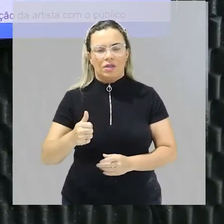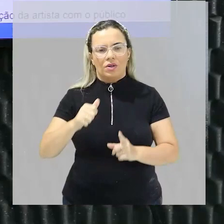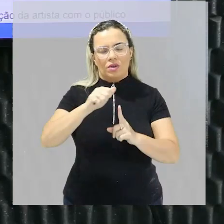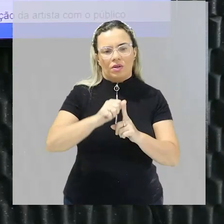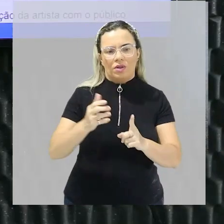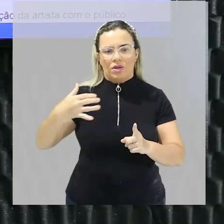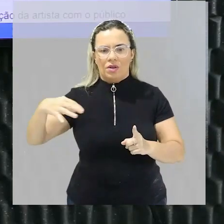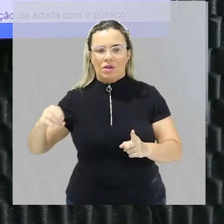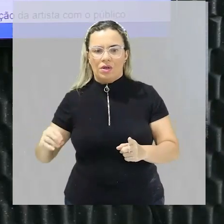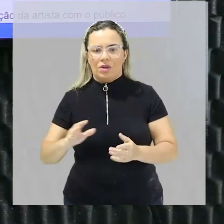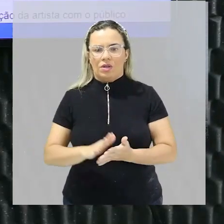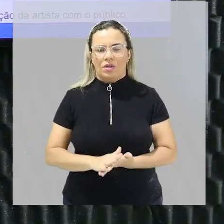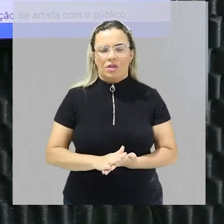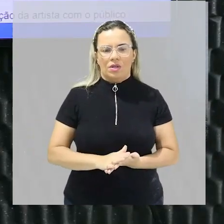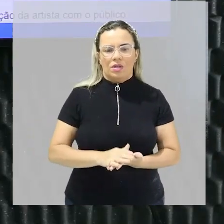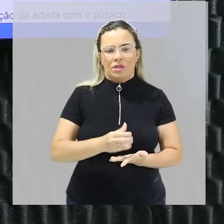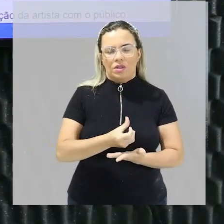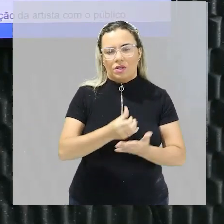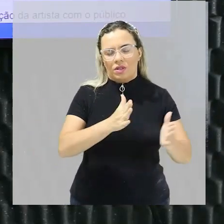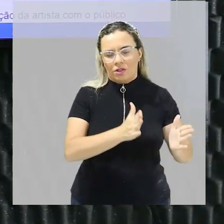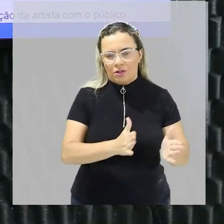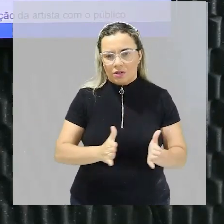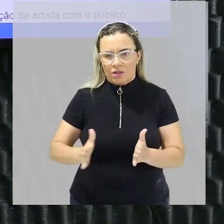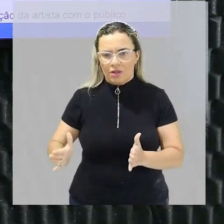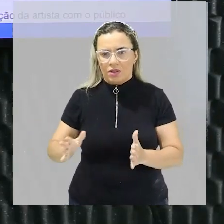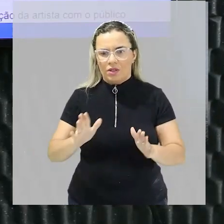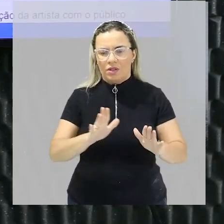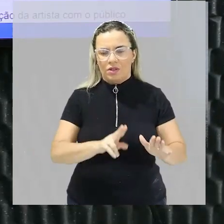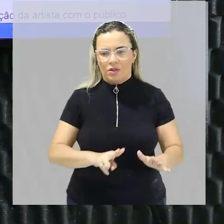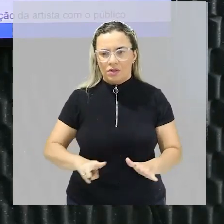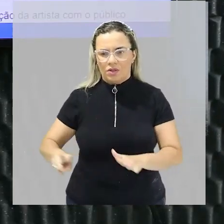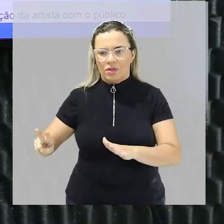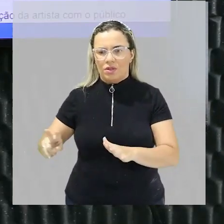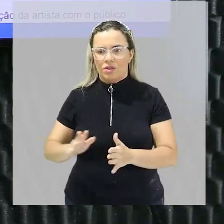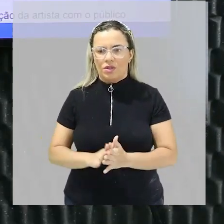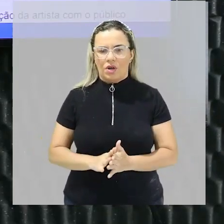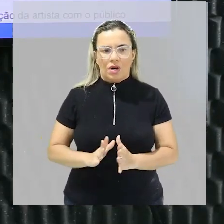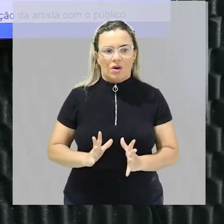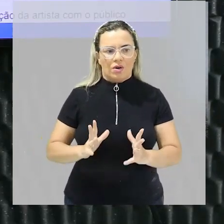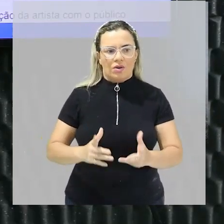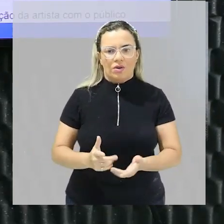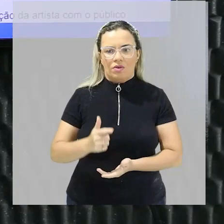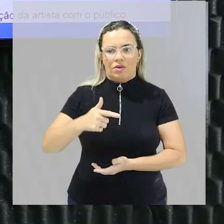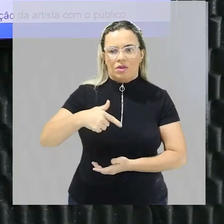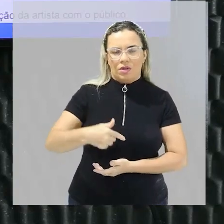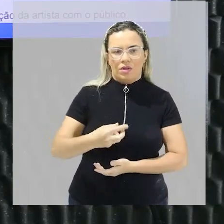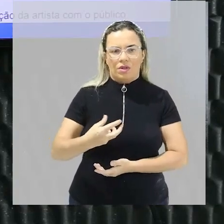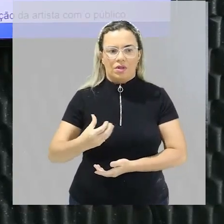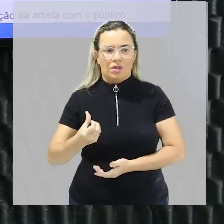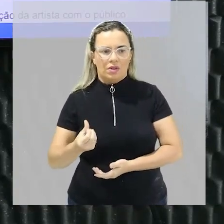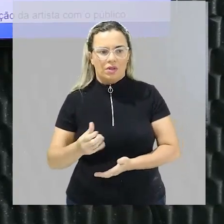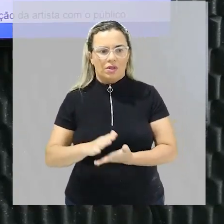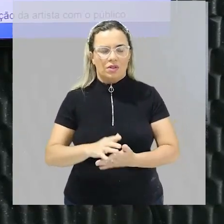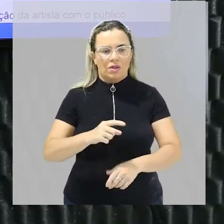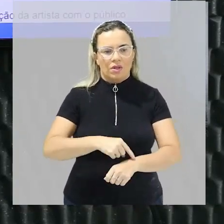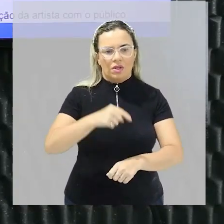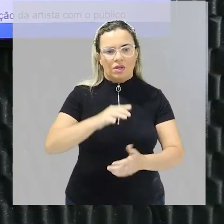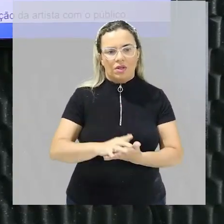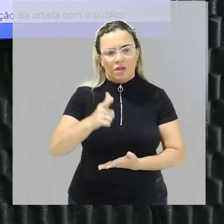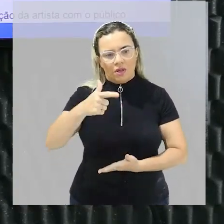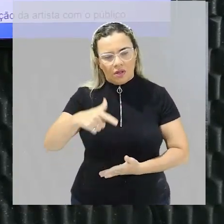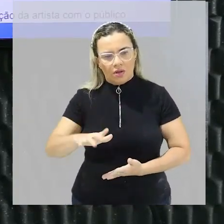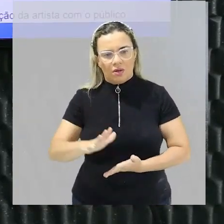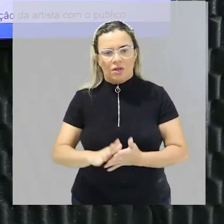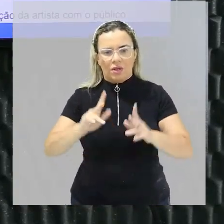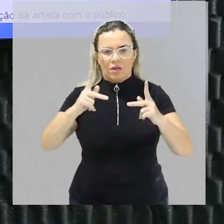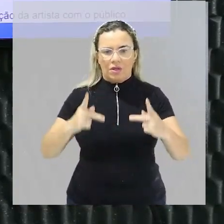e trocava com cada um deles um longo olhar, sem palavras. Ao redor, o público assistia essas cenas recorrentes. O texto